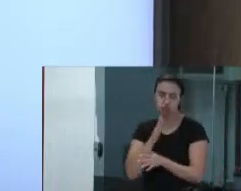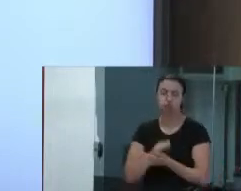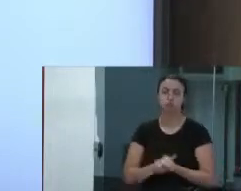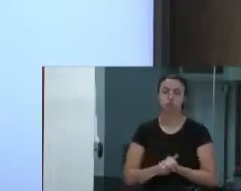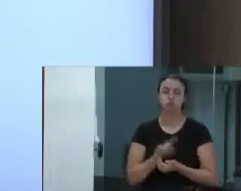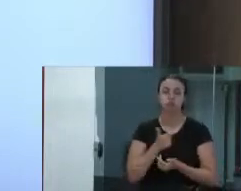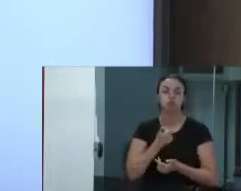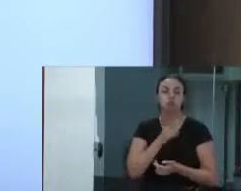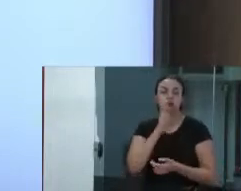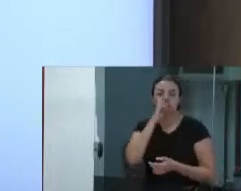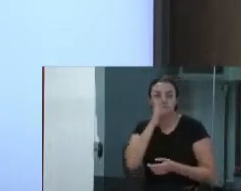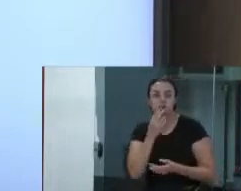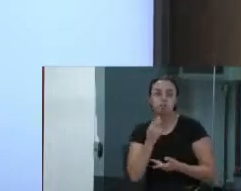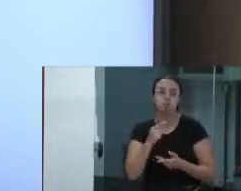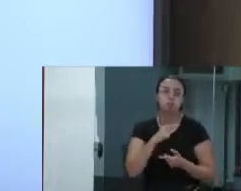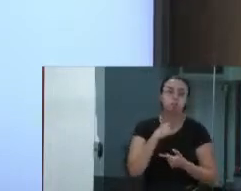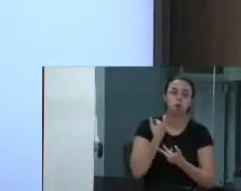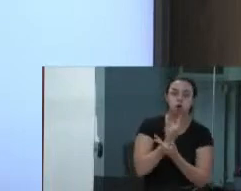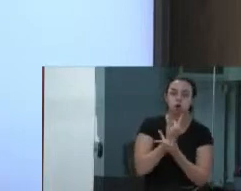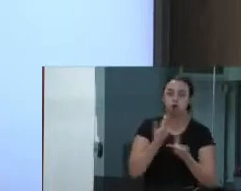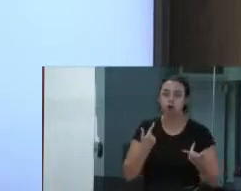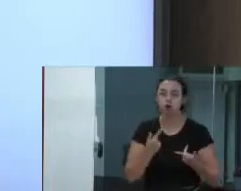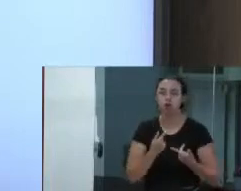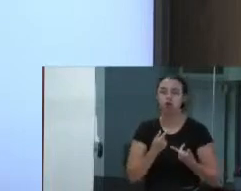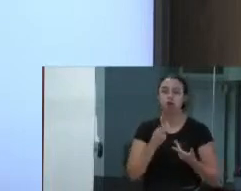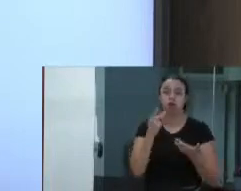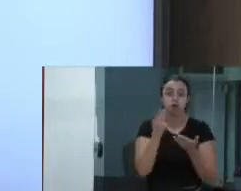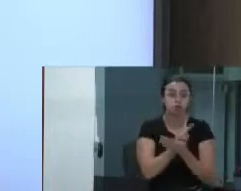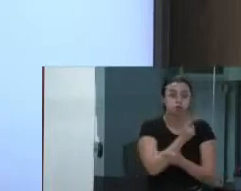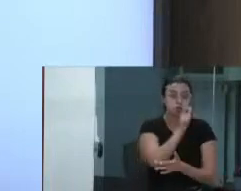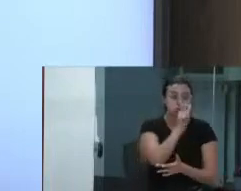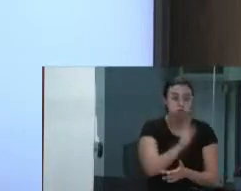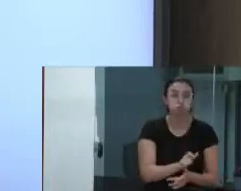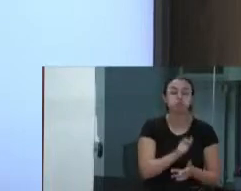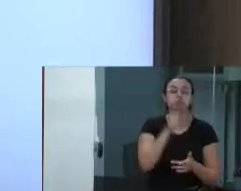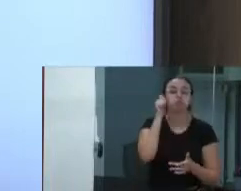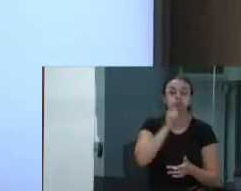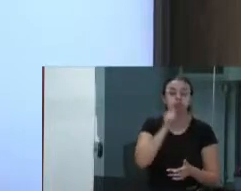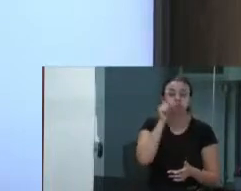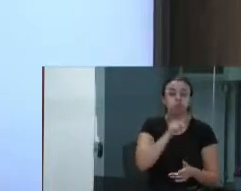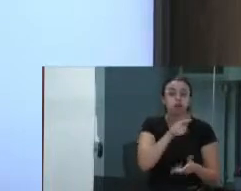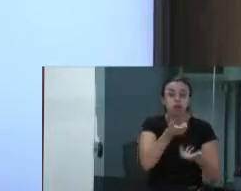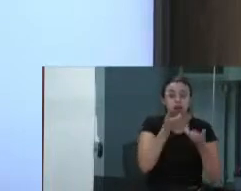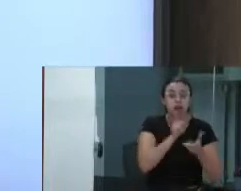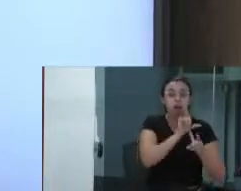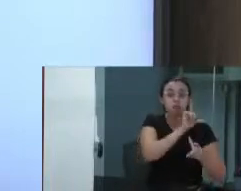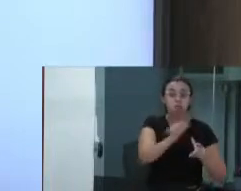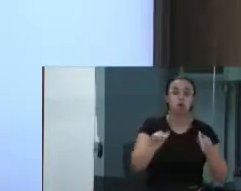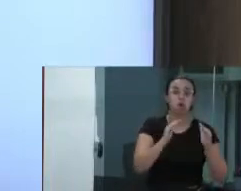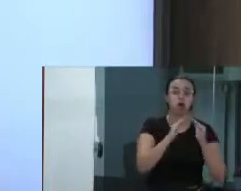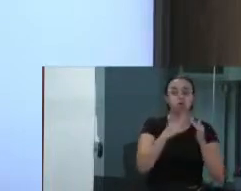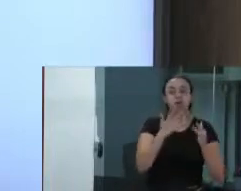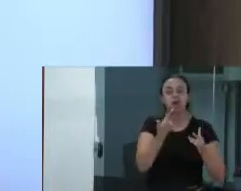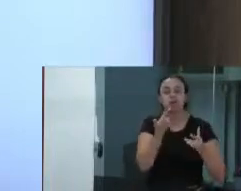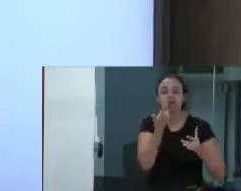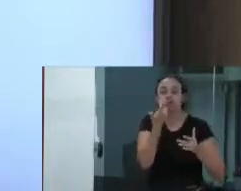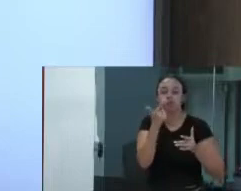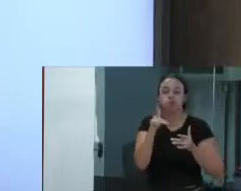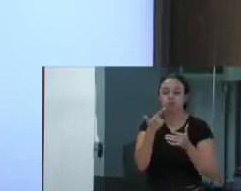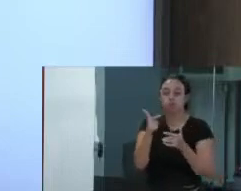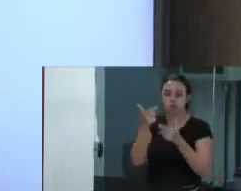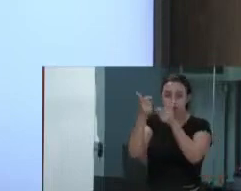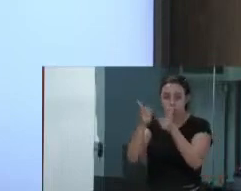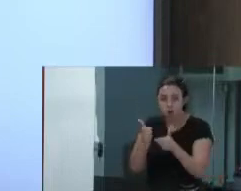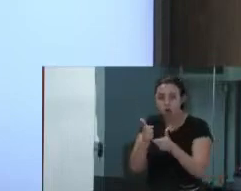tem risco de morte, ela tá, né, um caso que ela precisa sair dessa casa, mas ela não tem para onde ir naquele momento, ela pode ser acolhida